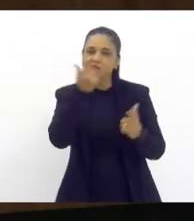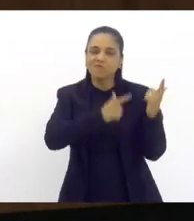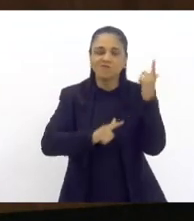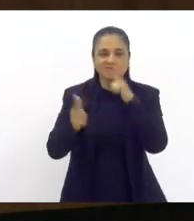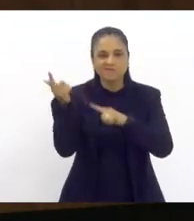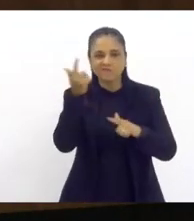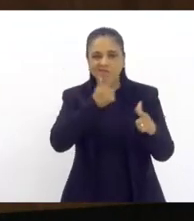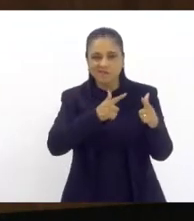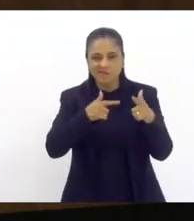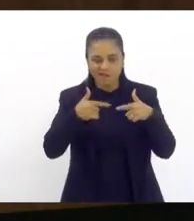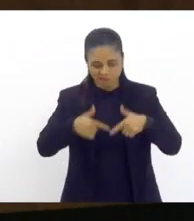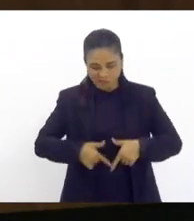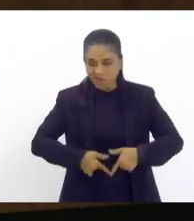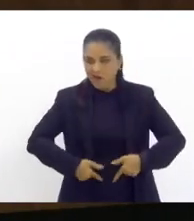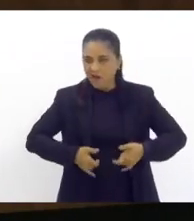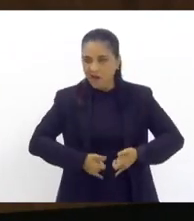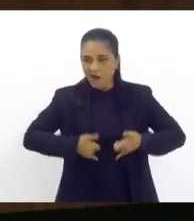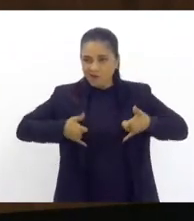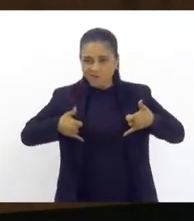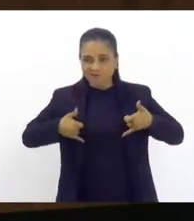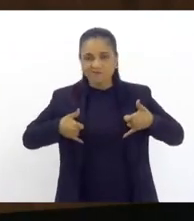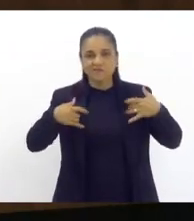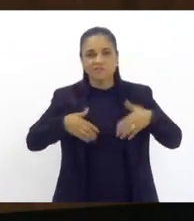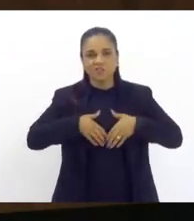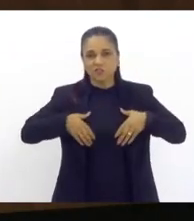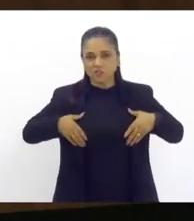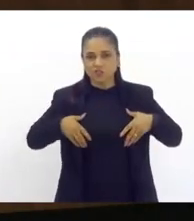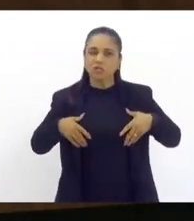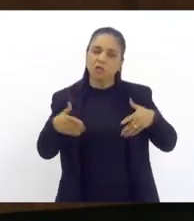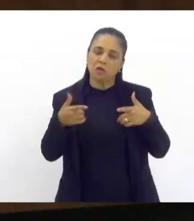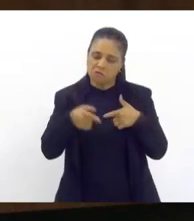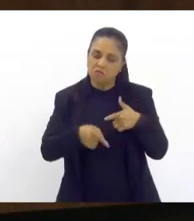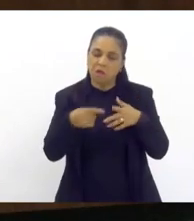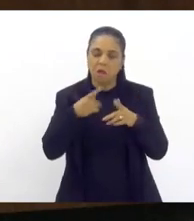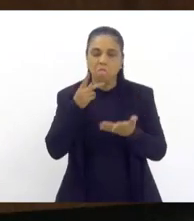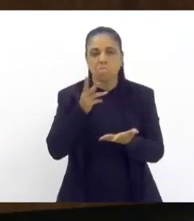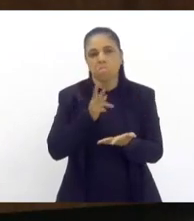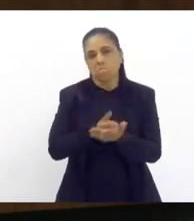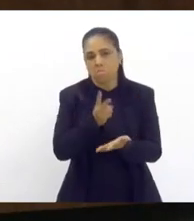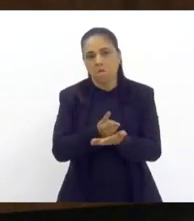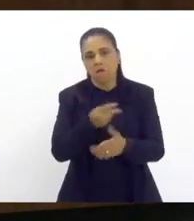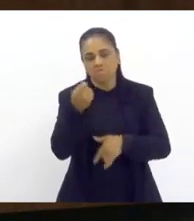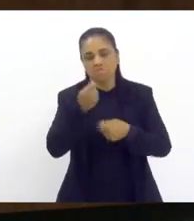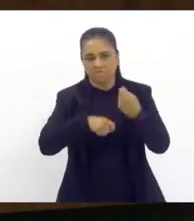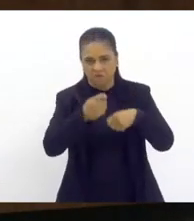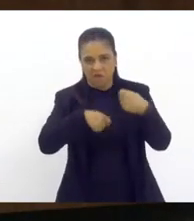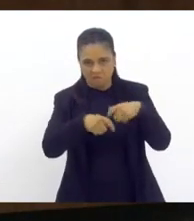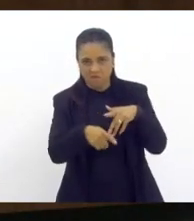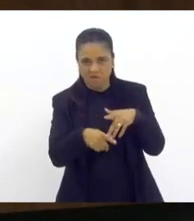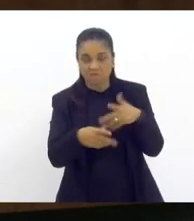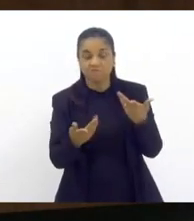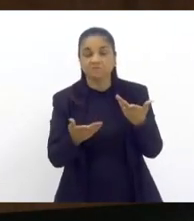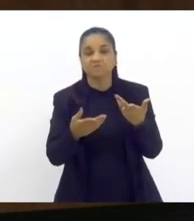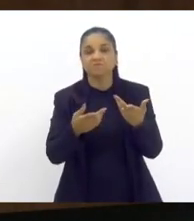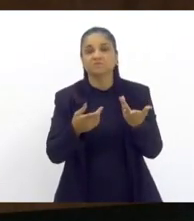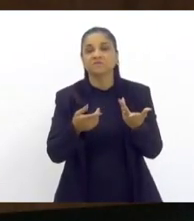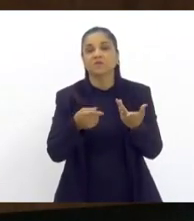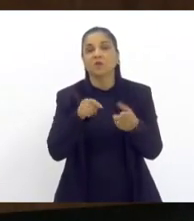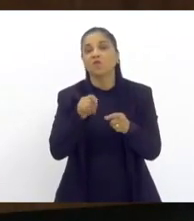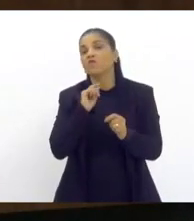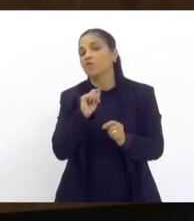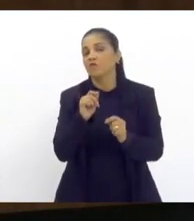que elas mesmas fabricavam, né? E uma grande mobilização social foi feita dizendo